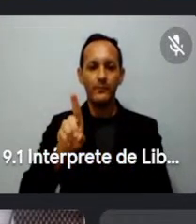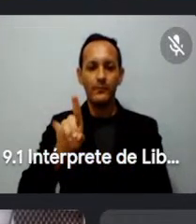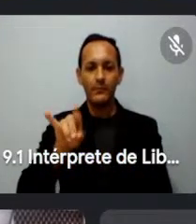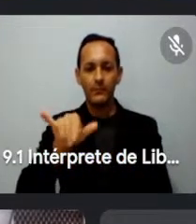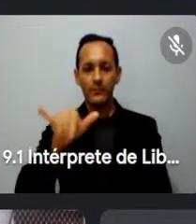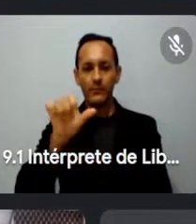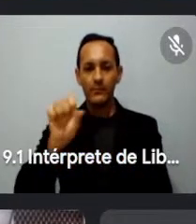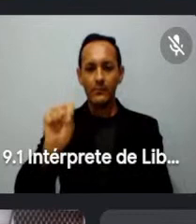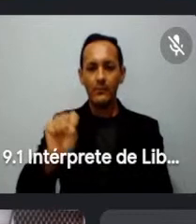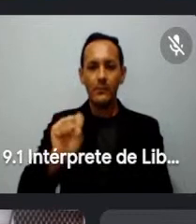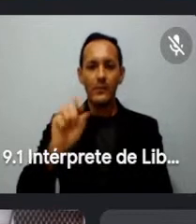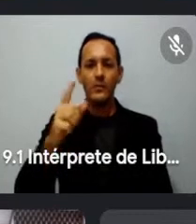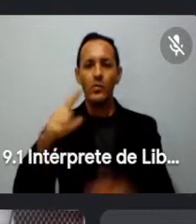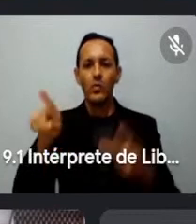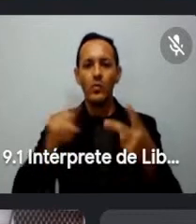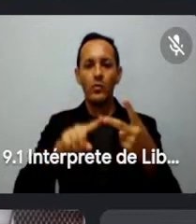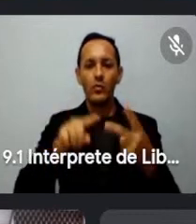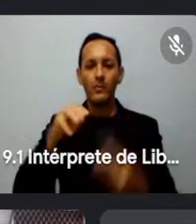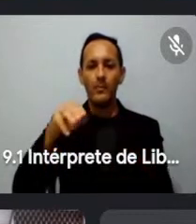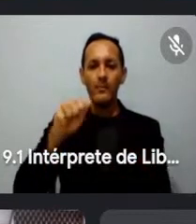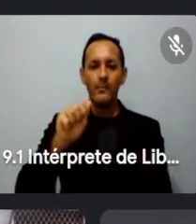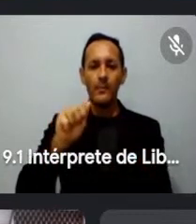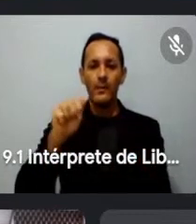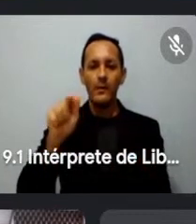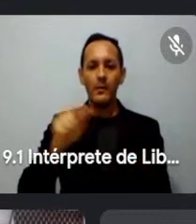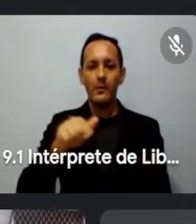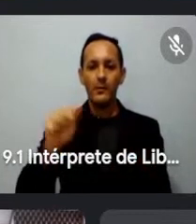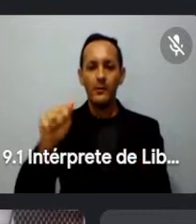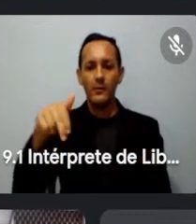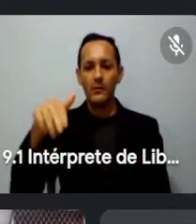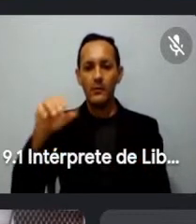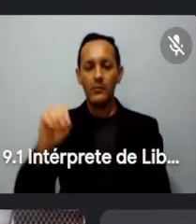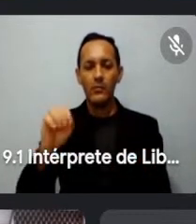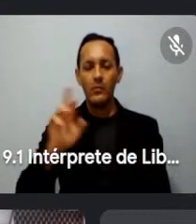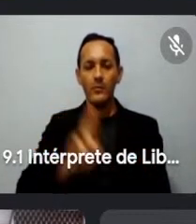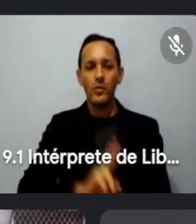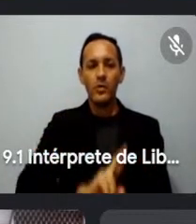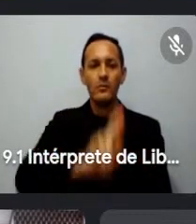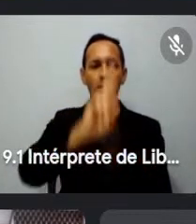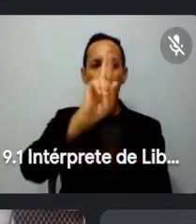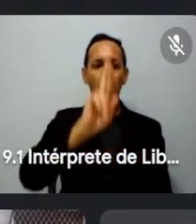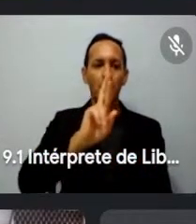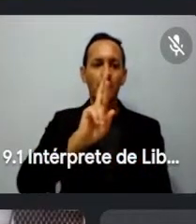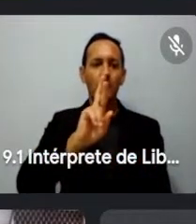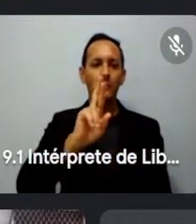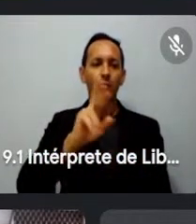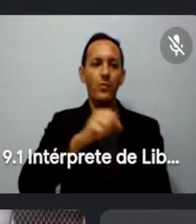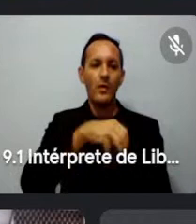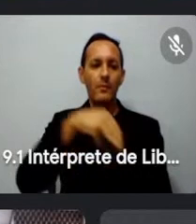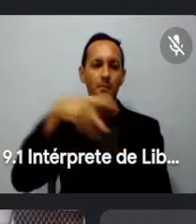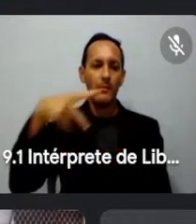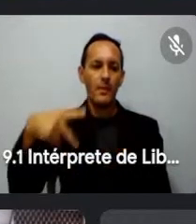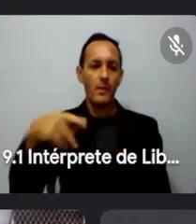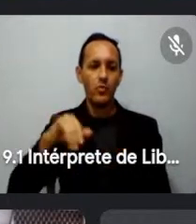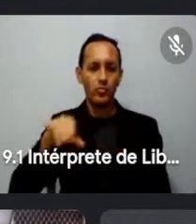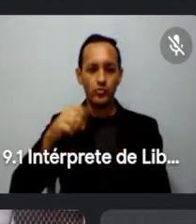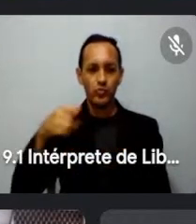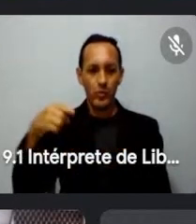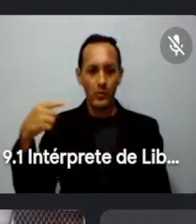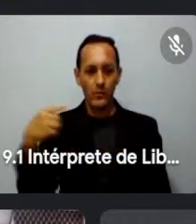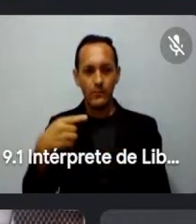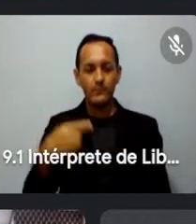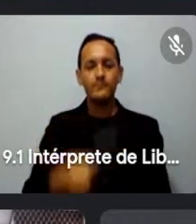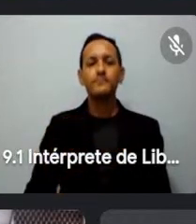porco mandando um dos representante do Ministério Público e onde anda atentamente as Exposições